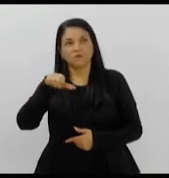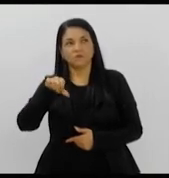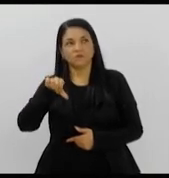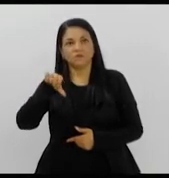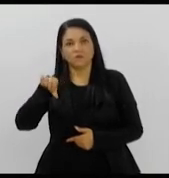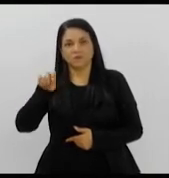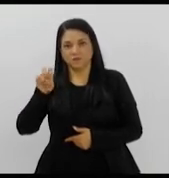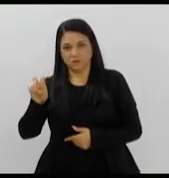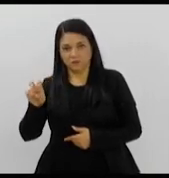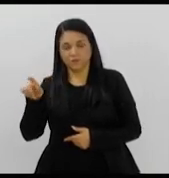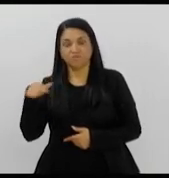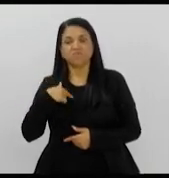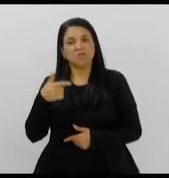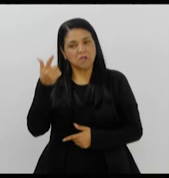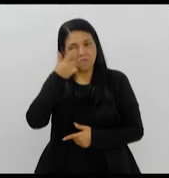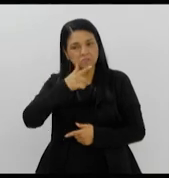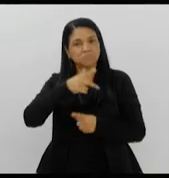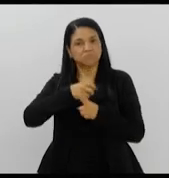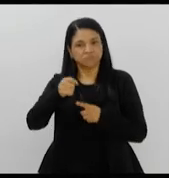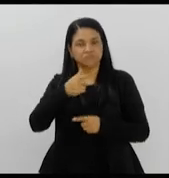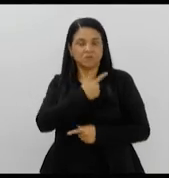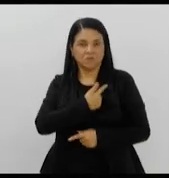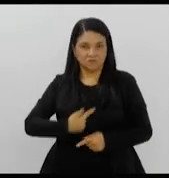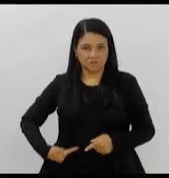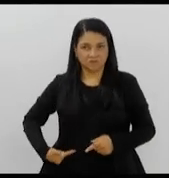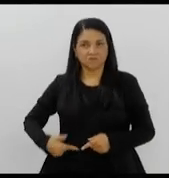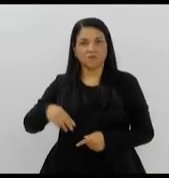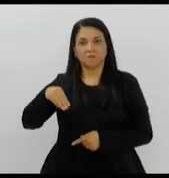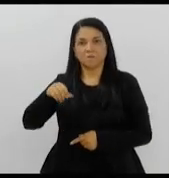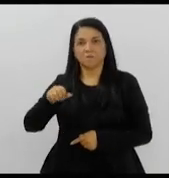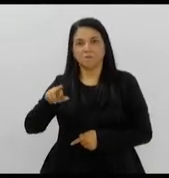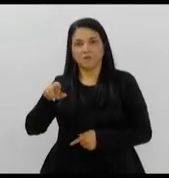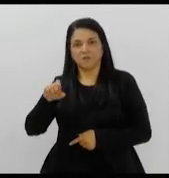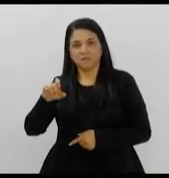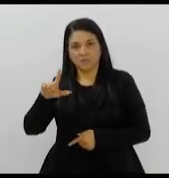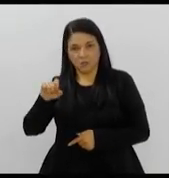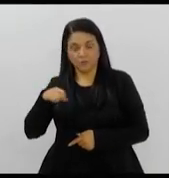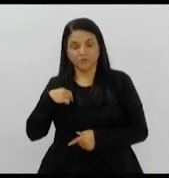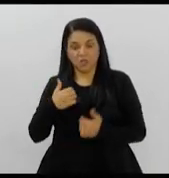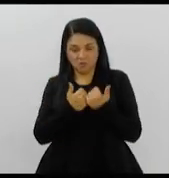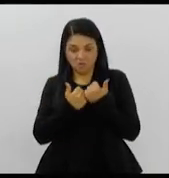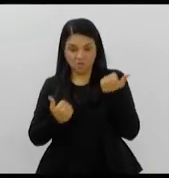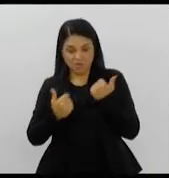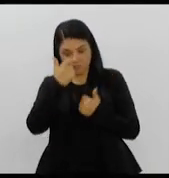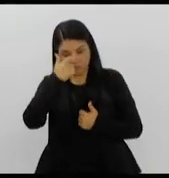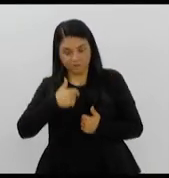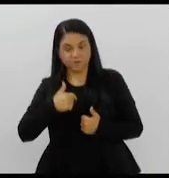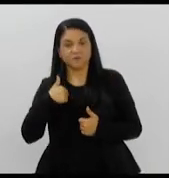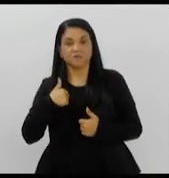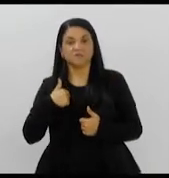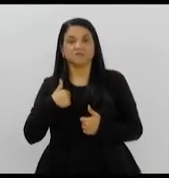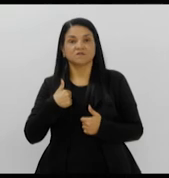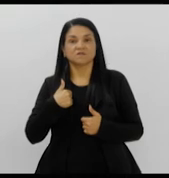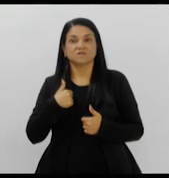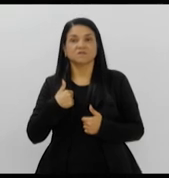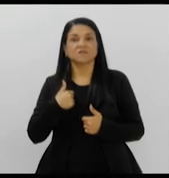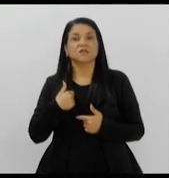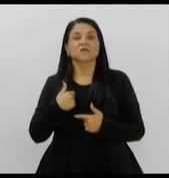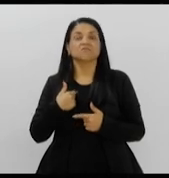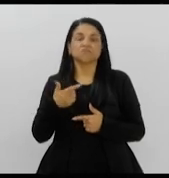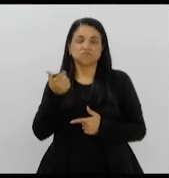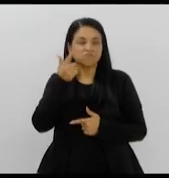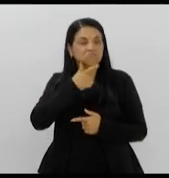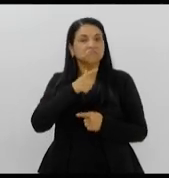era o candidato a governador. O vice sempre é ator coadjuvante, e eu também fui co-vencedor.